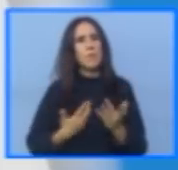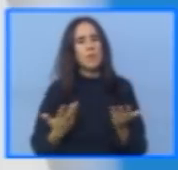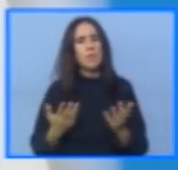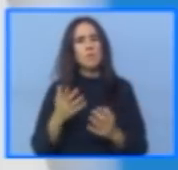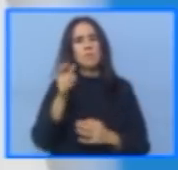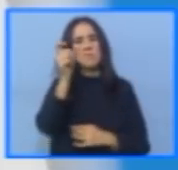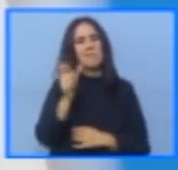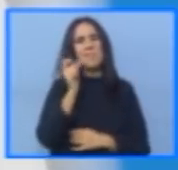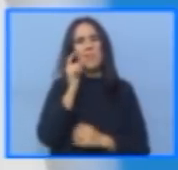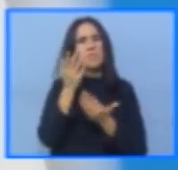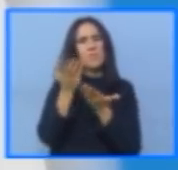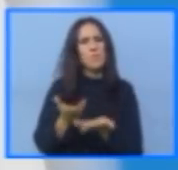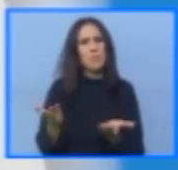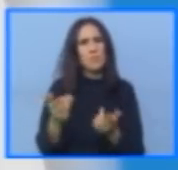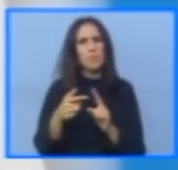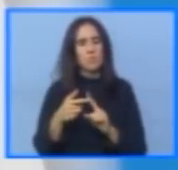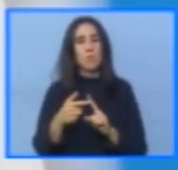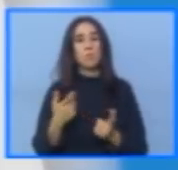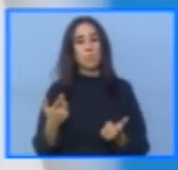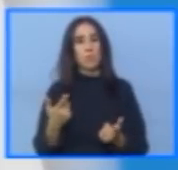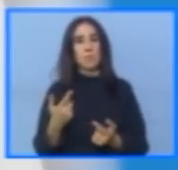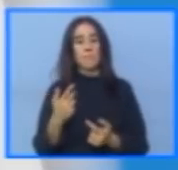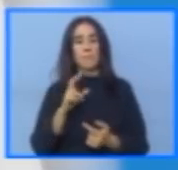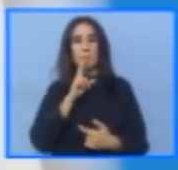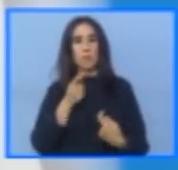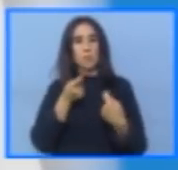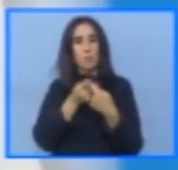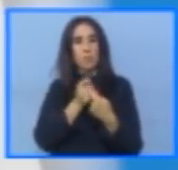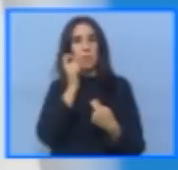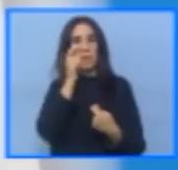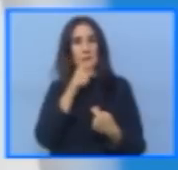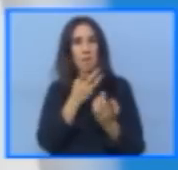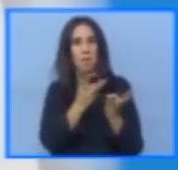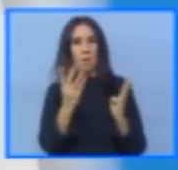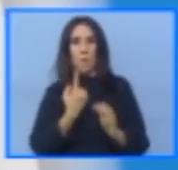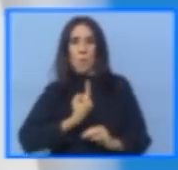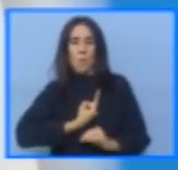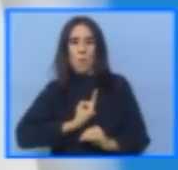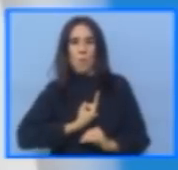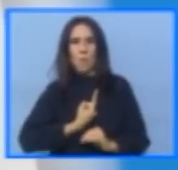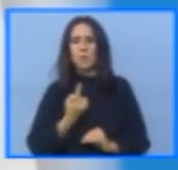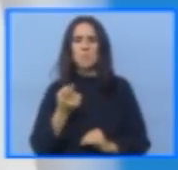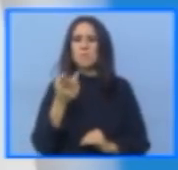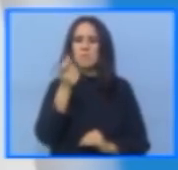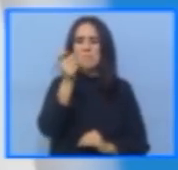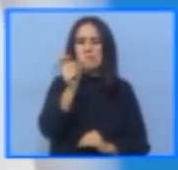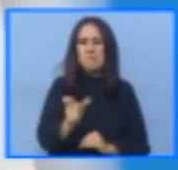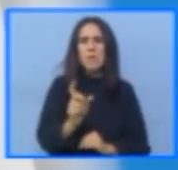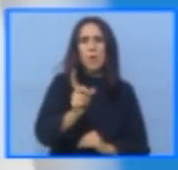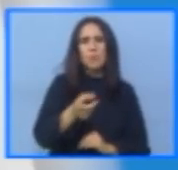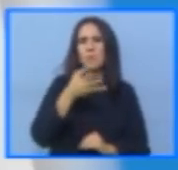quem és tu? Para podermos dar uma resposta àqueles que nos enviaram, que dizes de ti